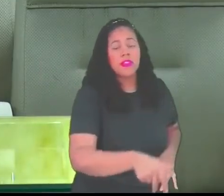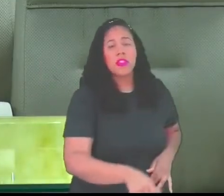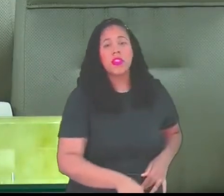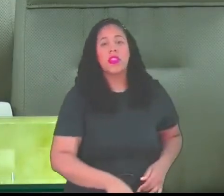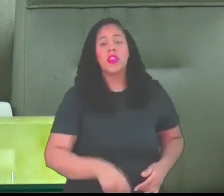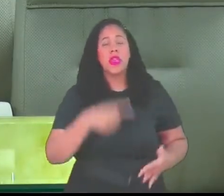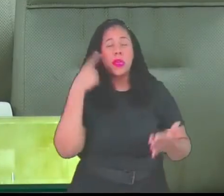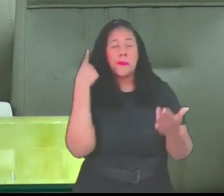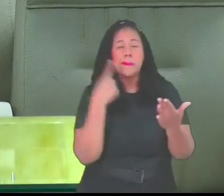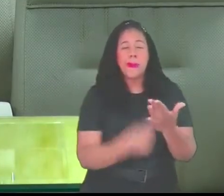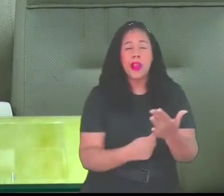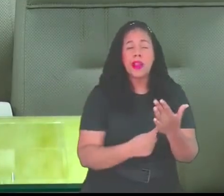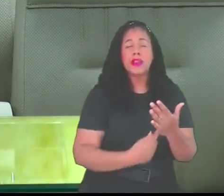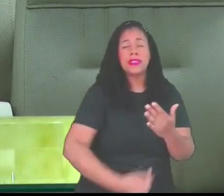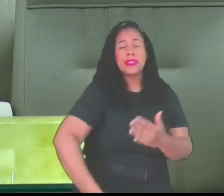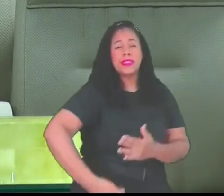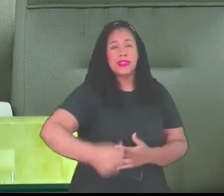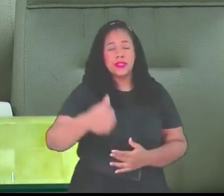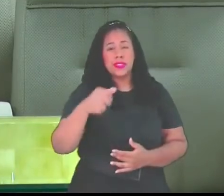185